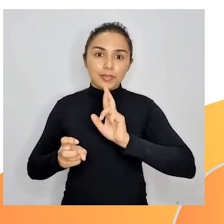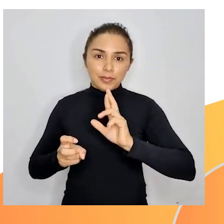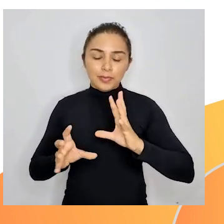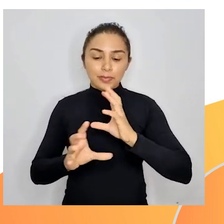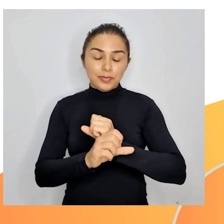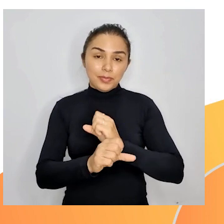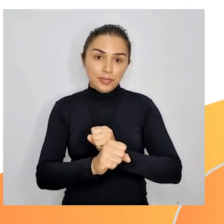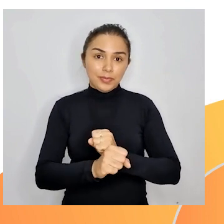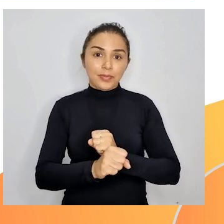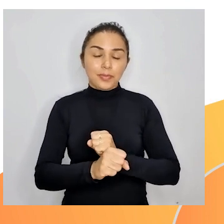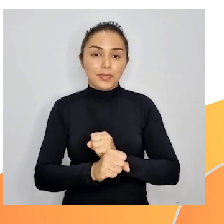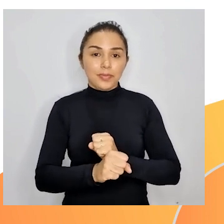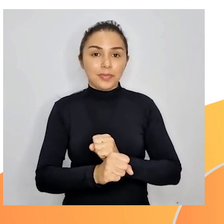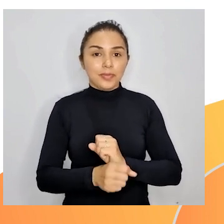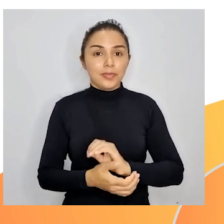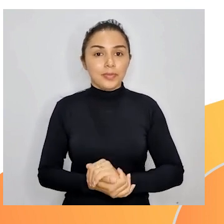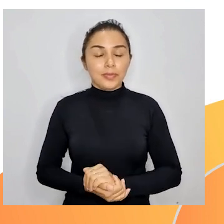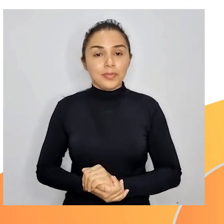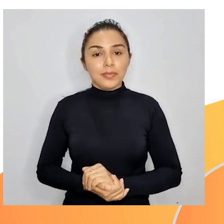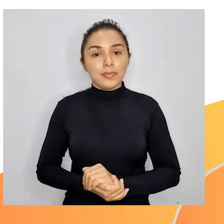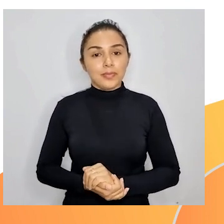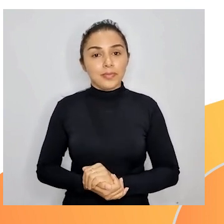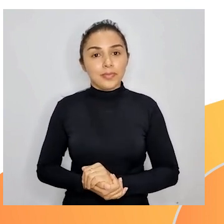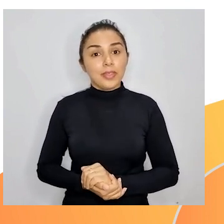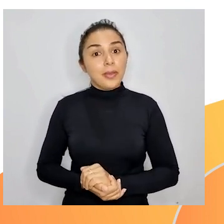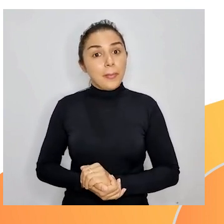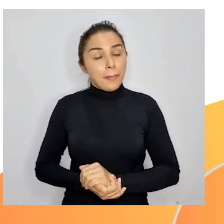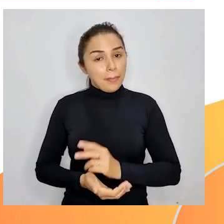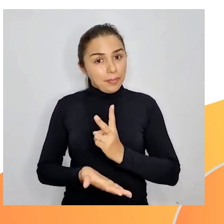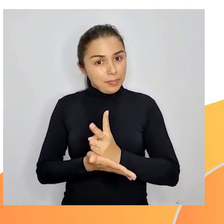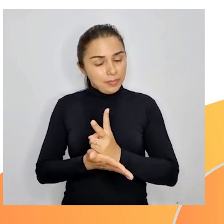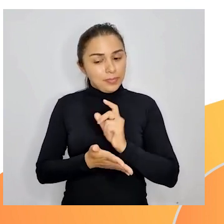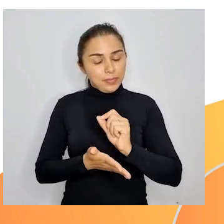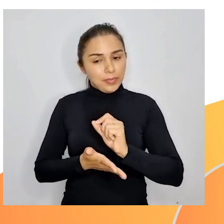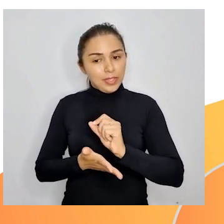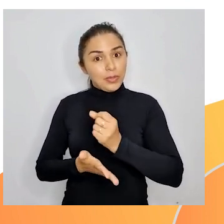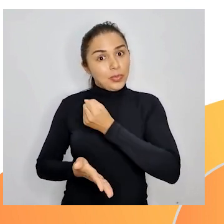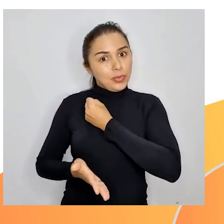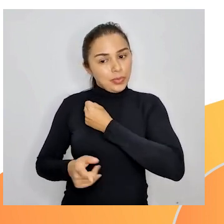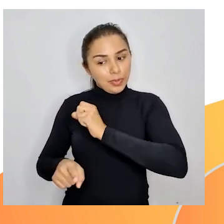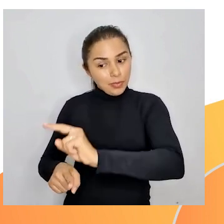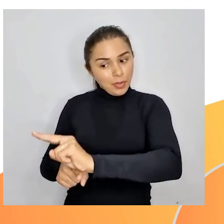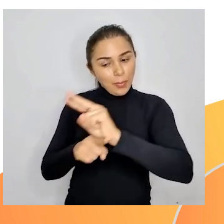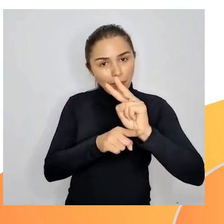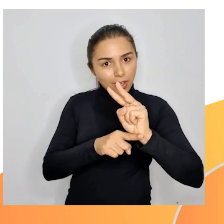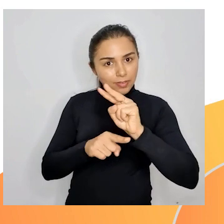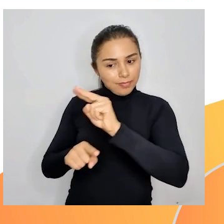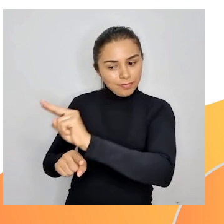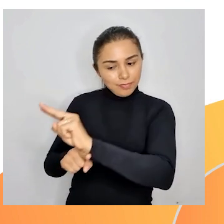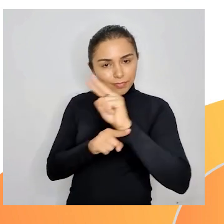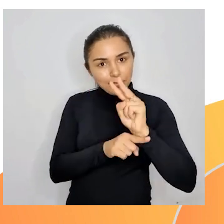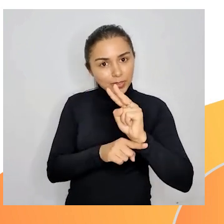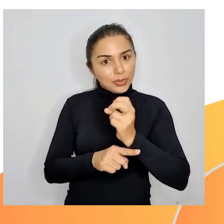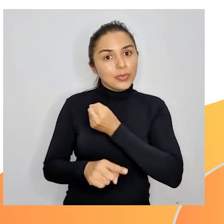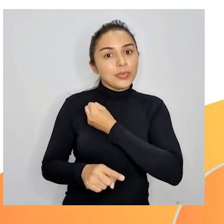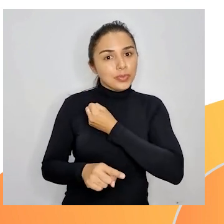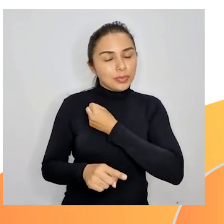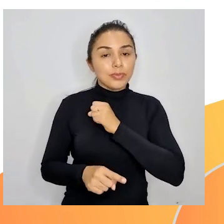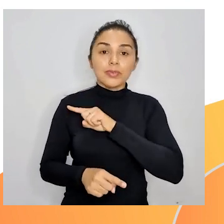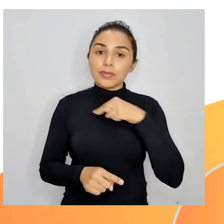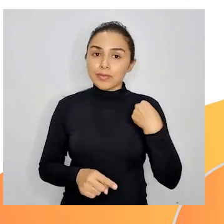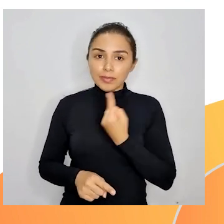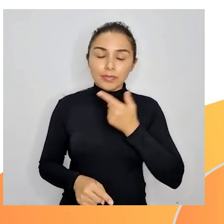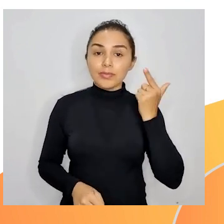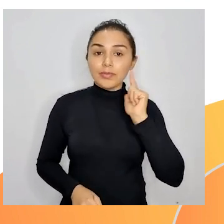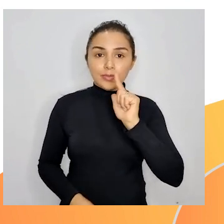você trabalhando com esse tomar emprestado, com essa reserva, fazendo essa reserva, trabalhando com a